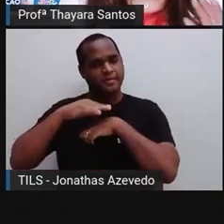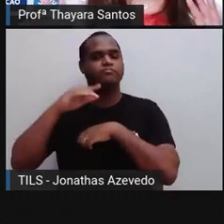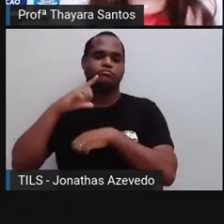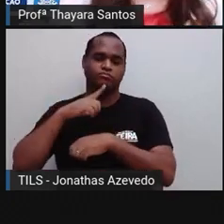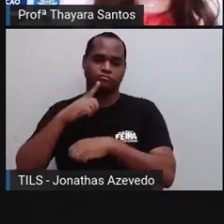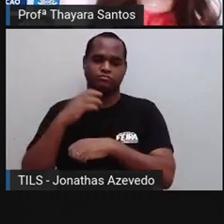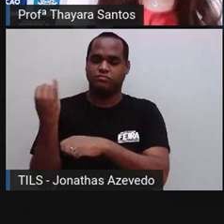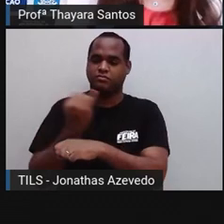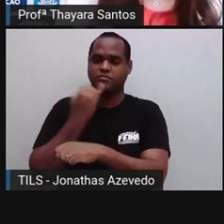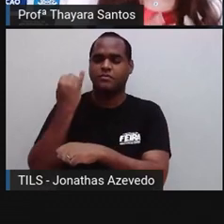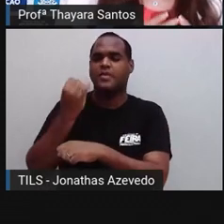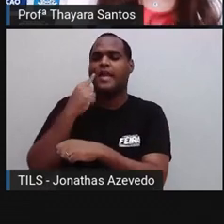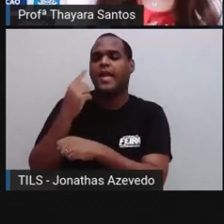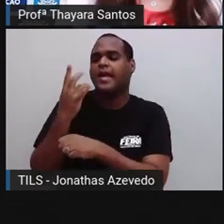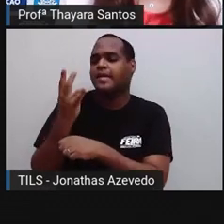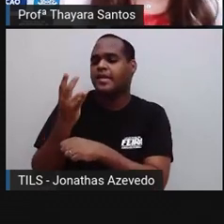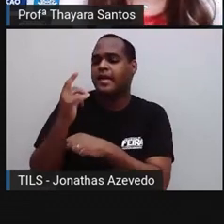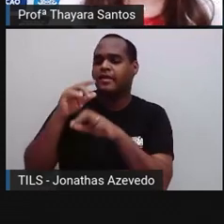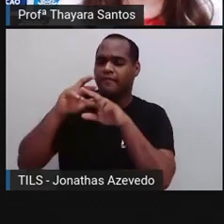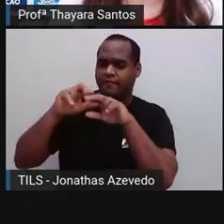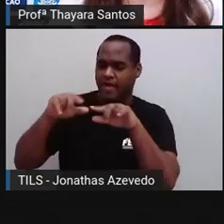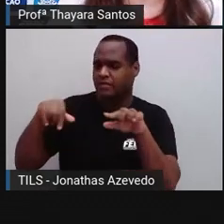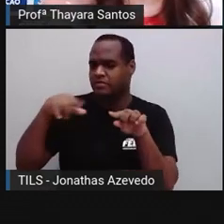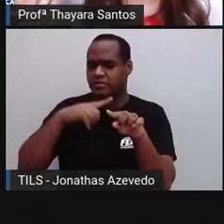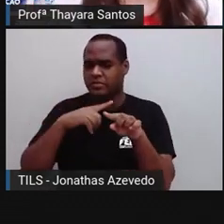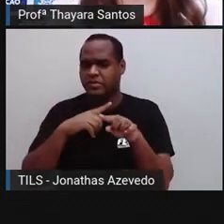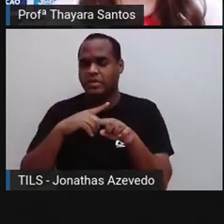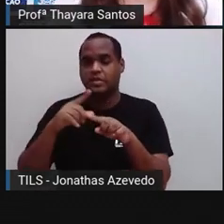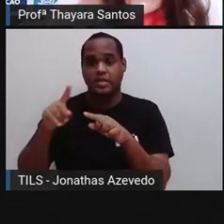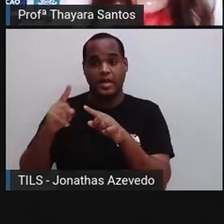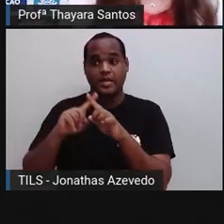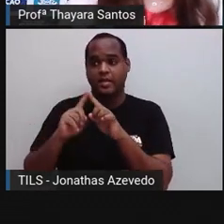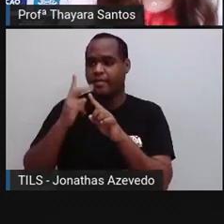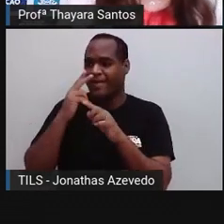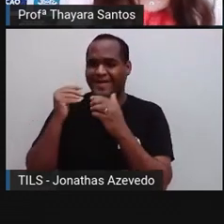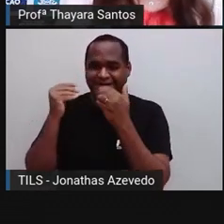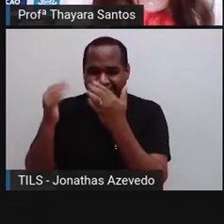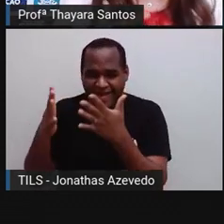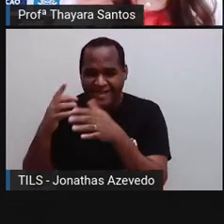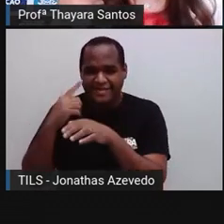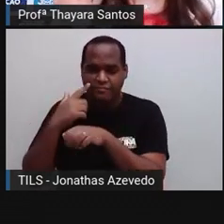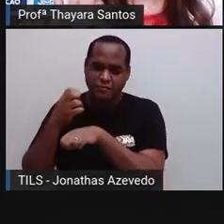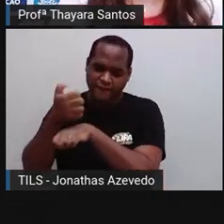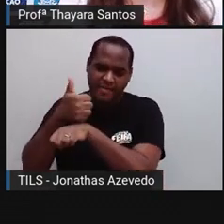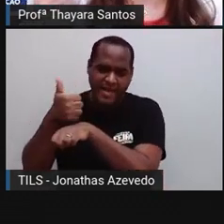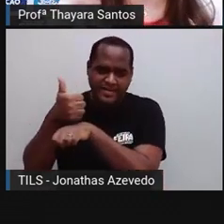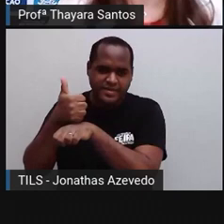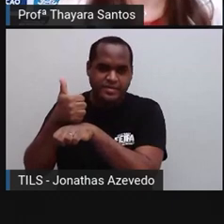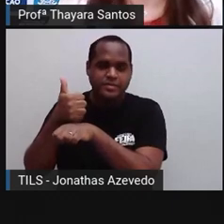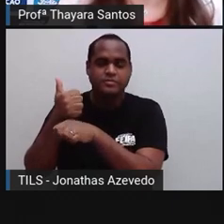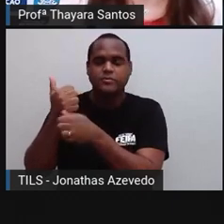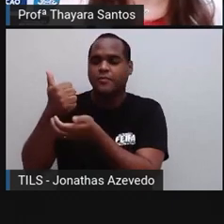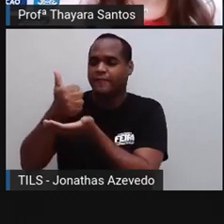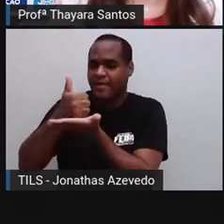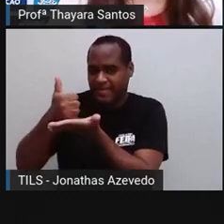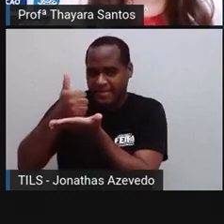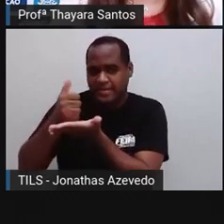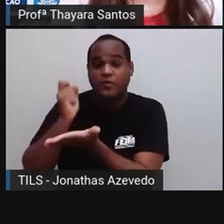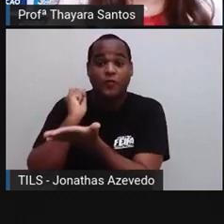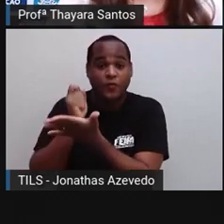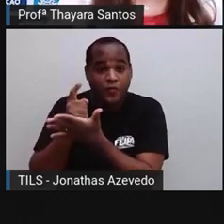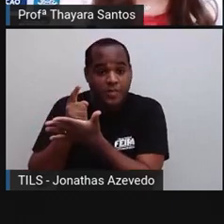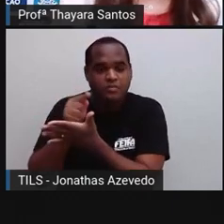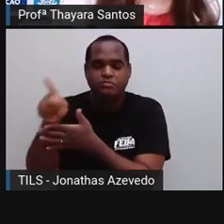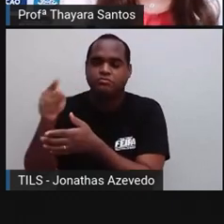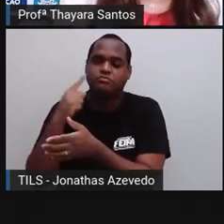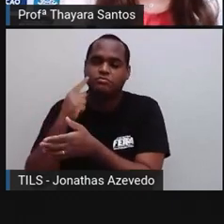drogas. Elas não são produzidas naturalmente no nosso organismo, é uma coisa externa que a gente coloca neles e elas acabam desempenhando alguma